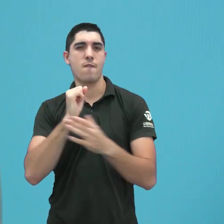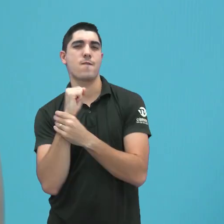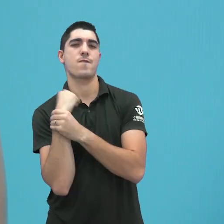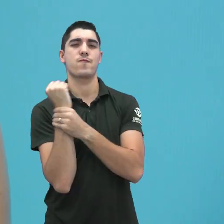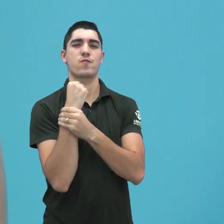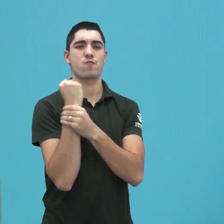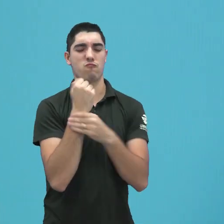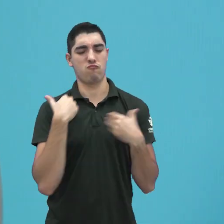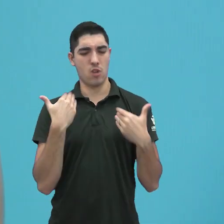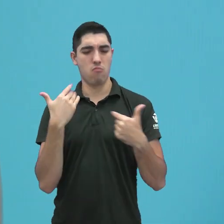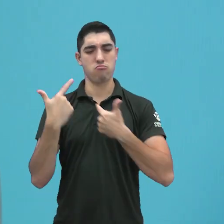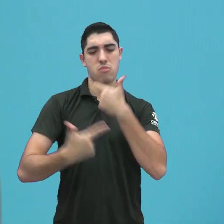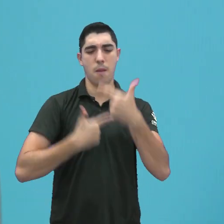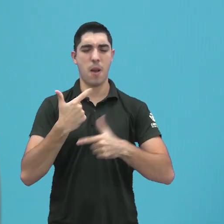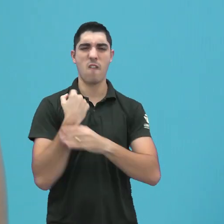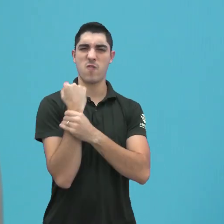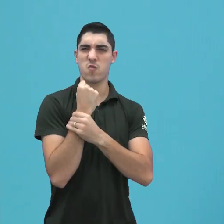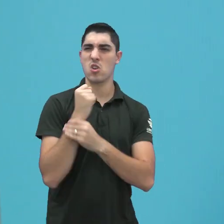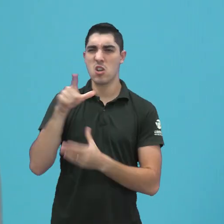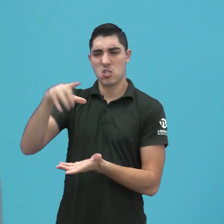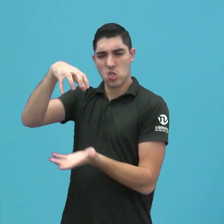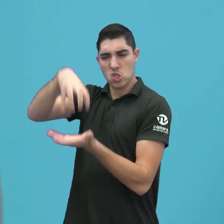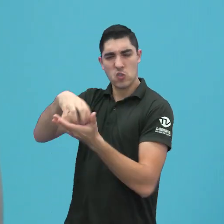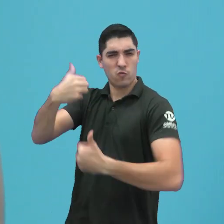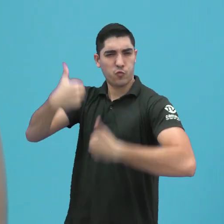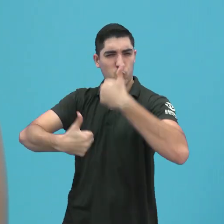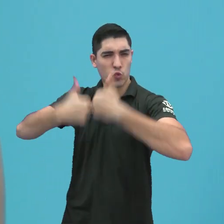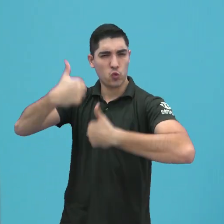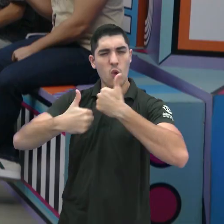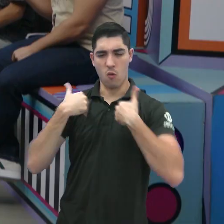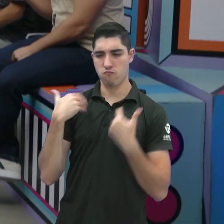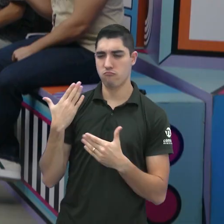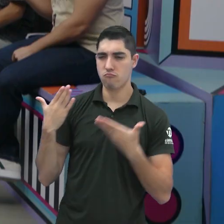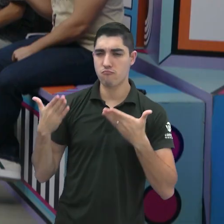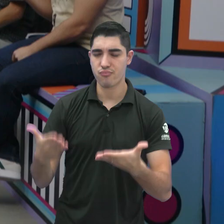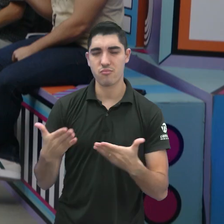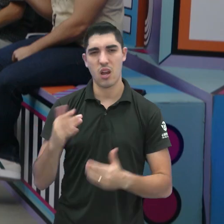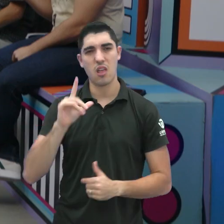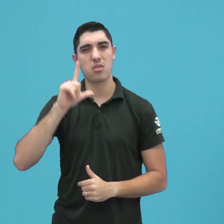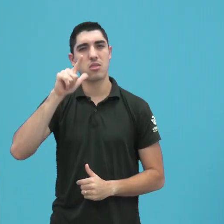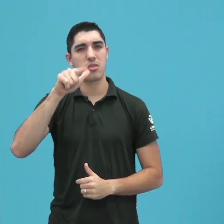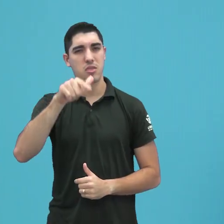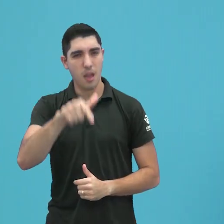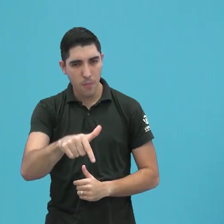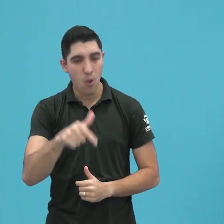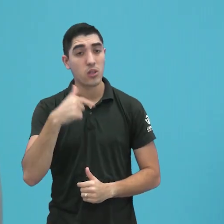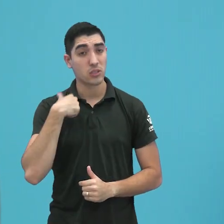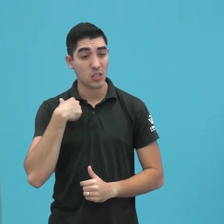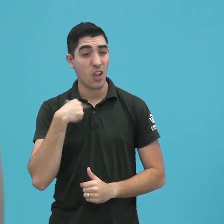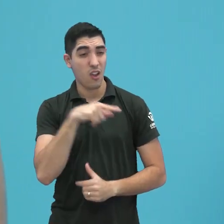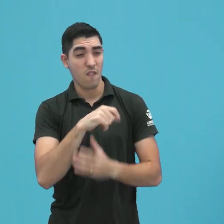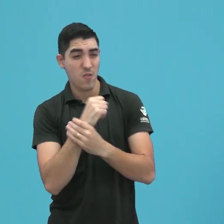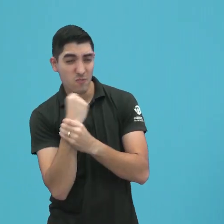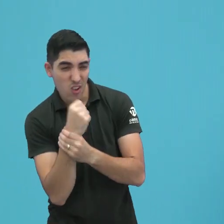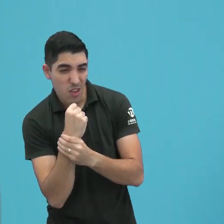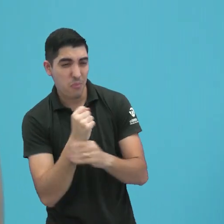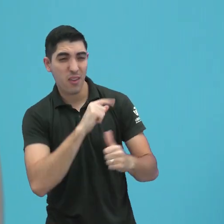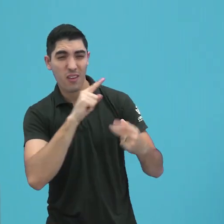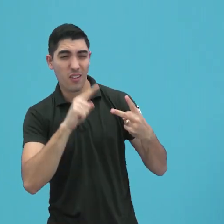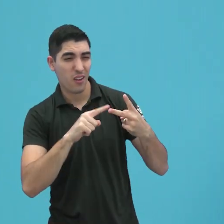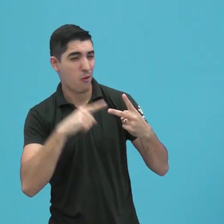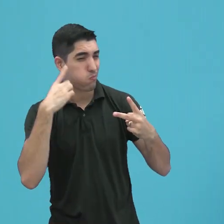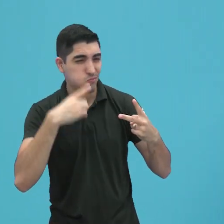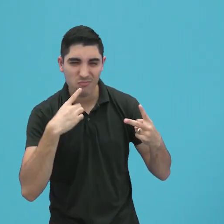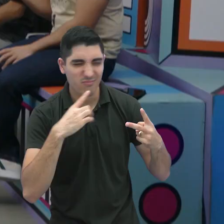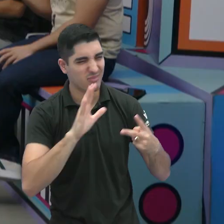ser fisioterapeuta, vou trabalhar em clube grande de futebol. E é isso. Sim. No final das contas, eu não fiz nem fisioterapia, nem direito. Eu fiz